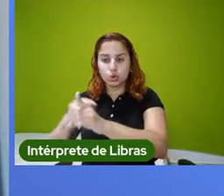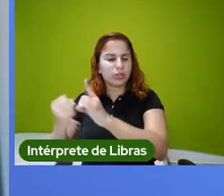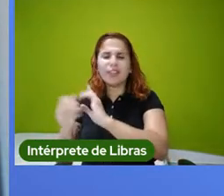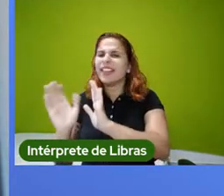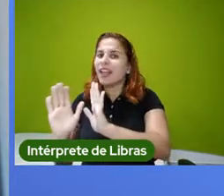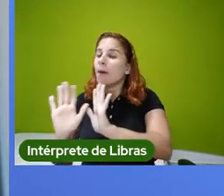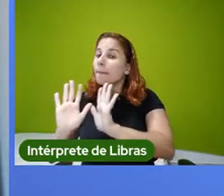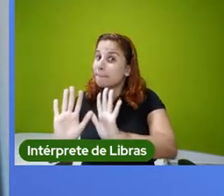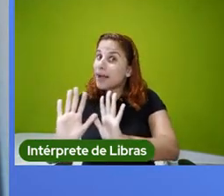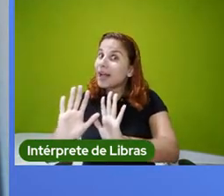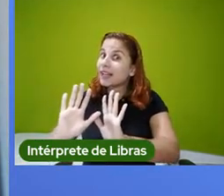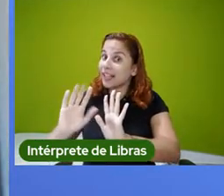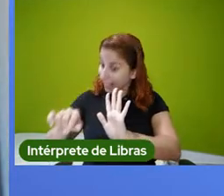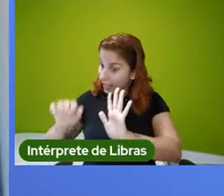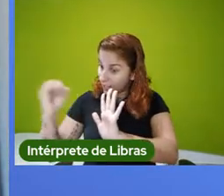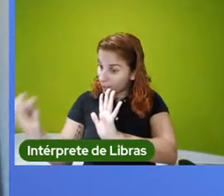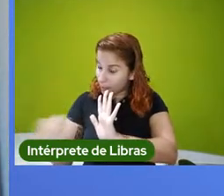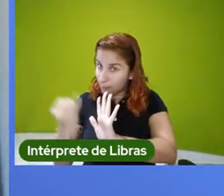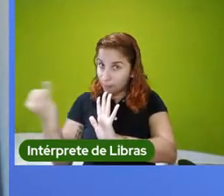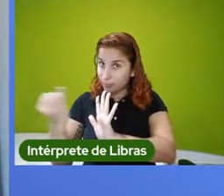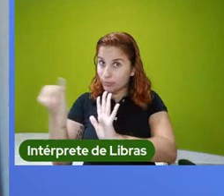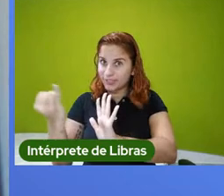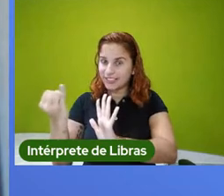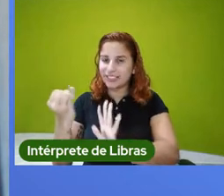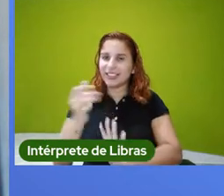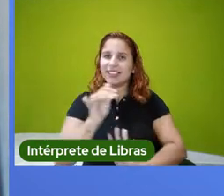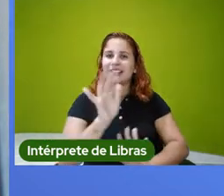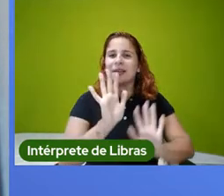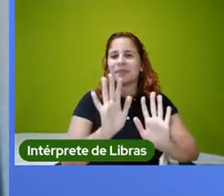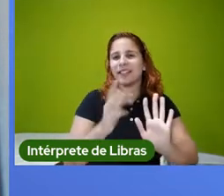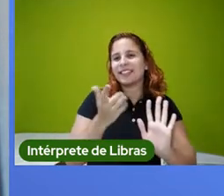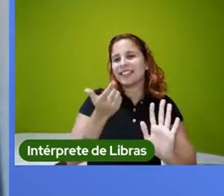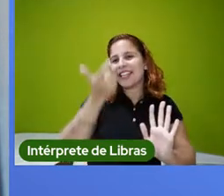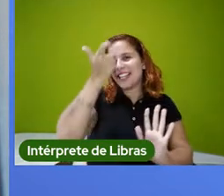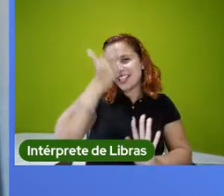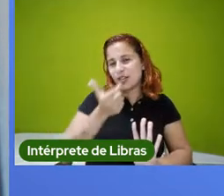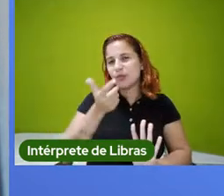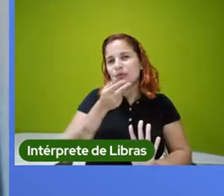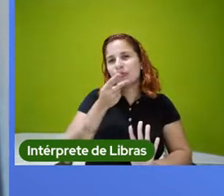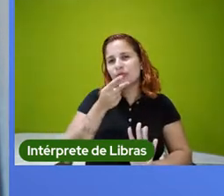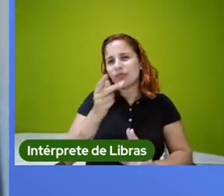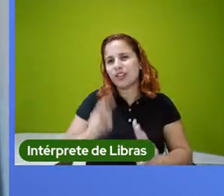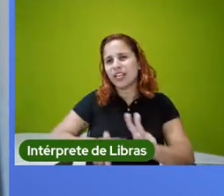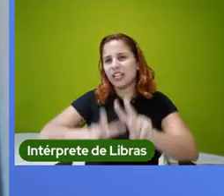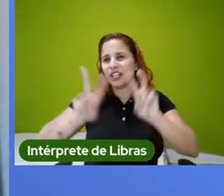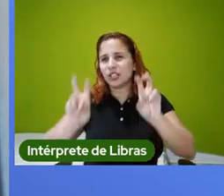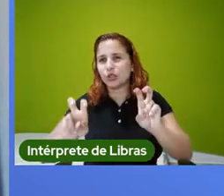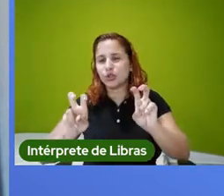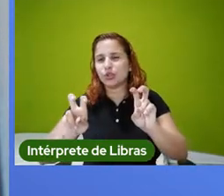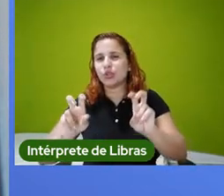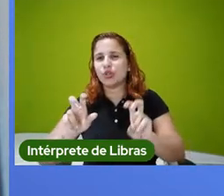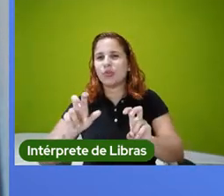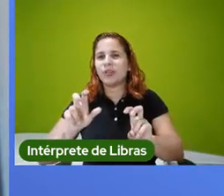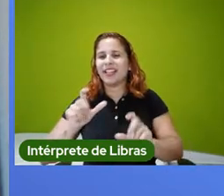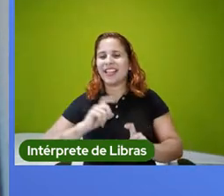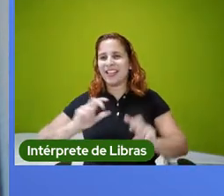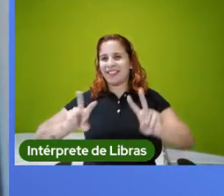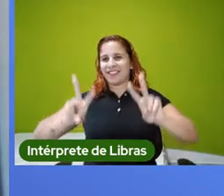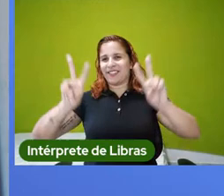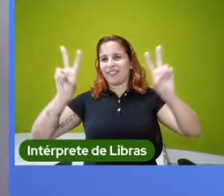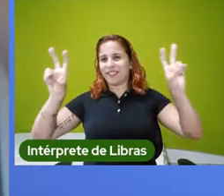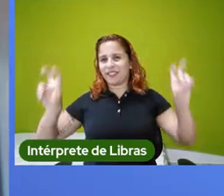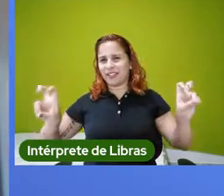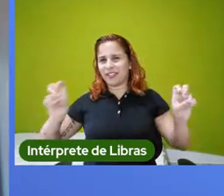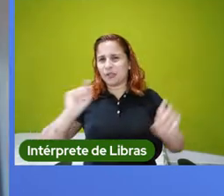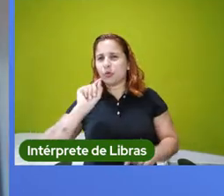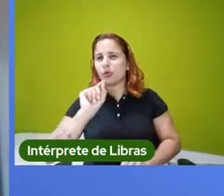estou desconsiderando, vocês não vão ouvir de mim que quaisquer daquelas frases, né, do senso comum, que